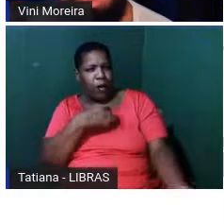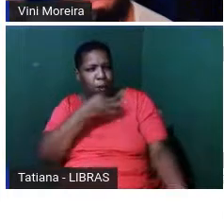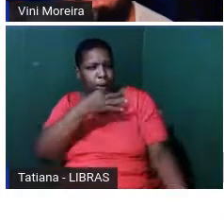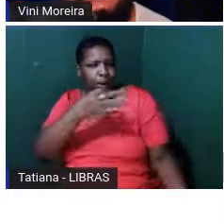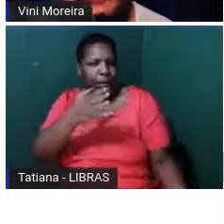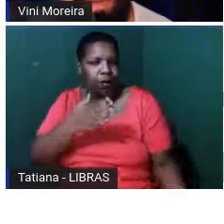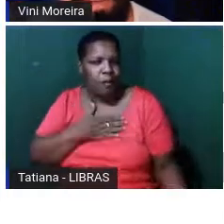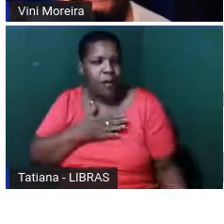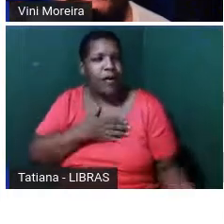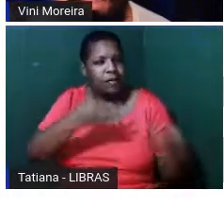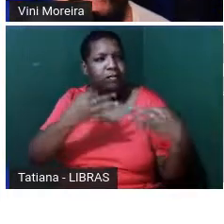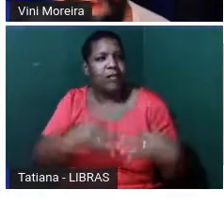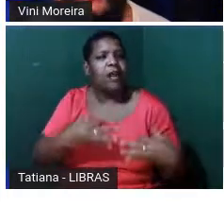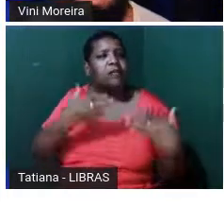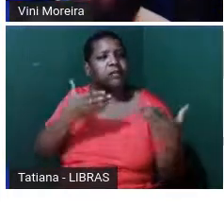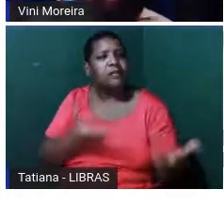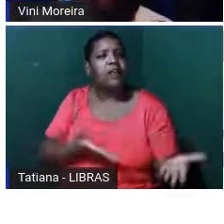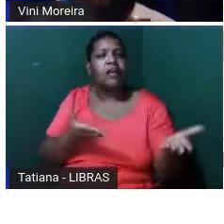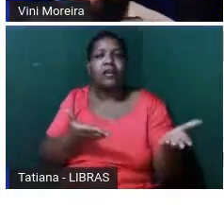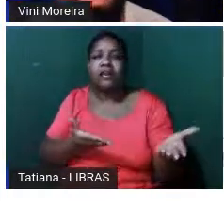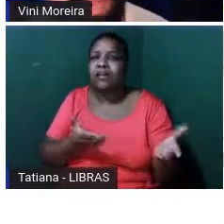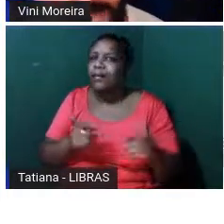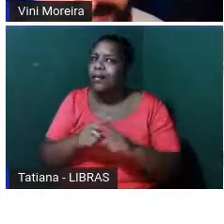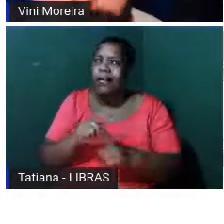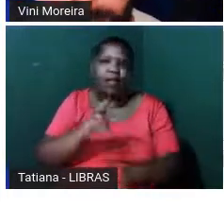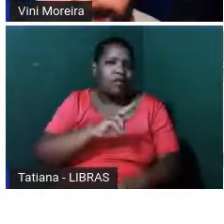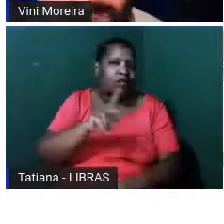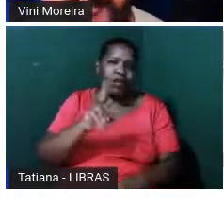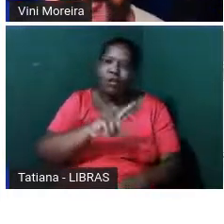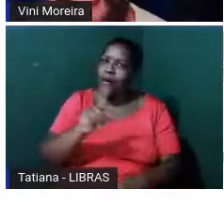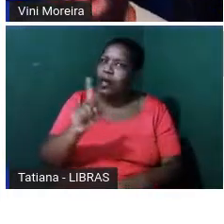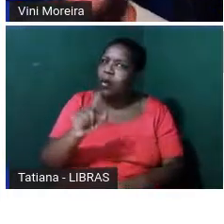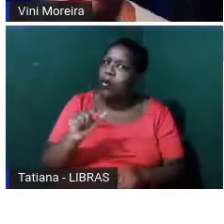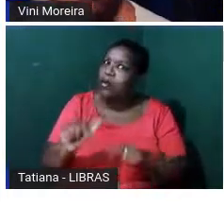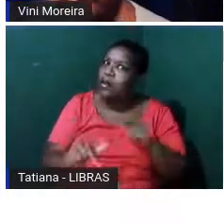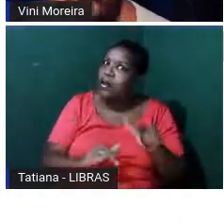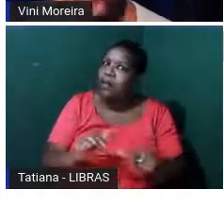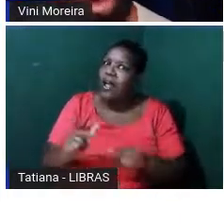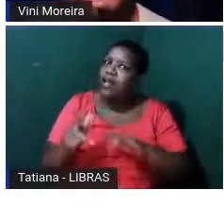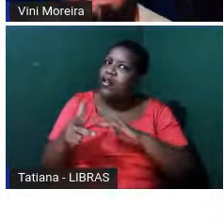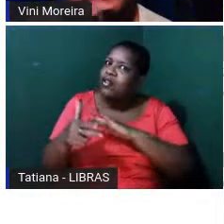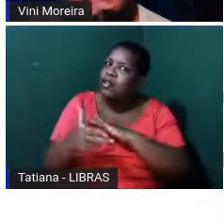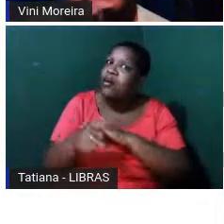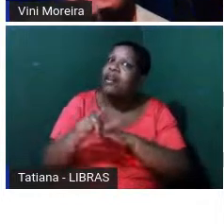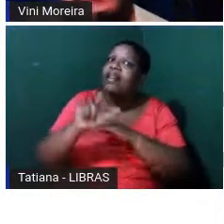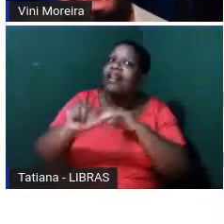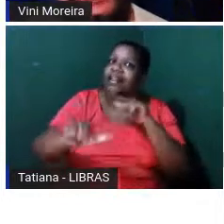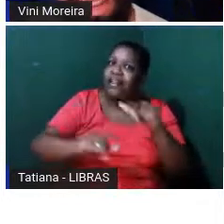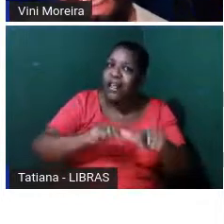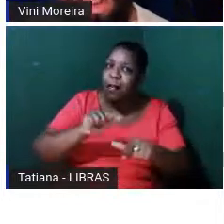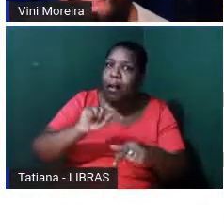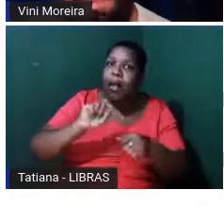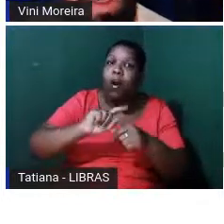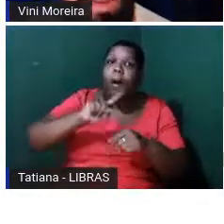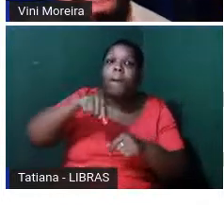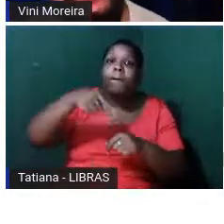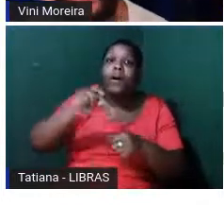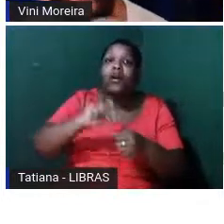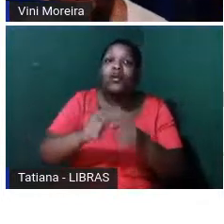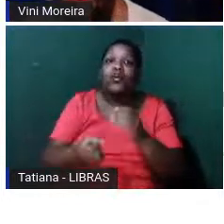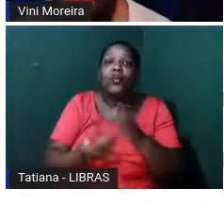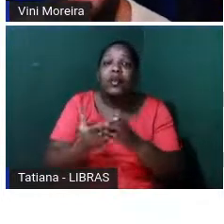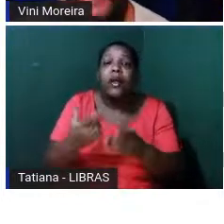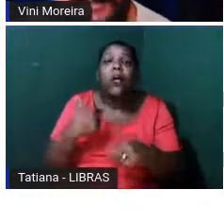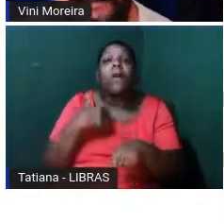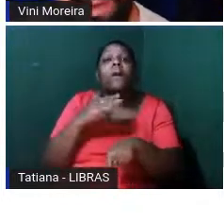que tá certo mas e não é isso nosso trabalho todo mundo que trabalha com pós-produção vai ter que ter um momento